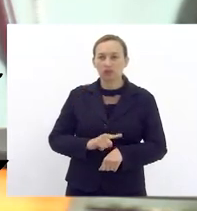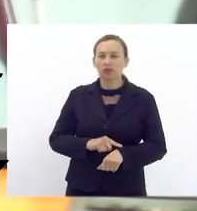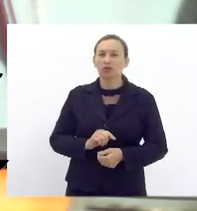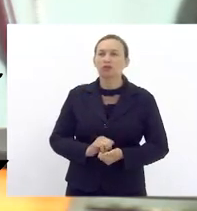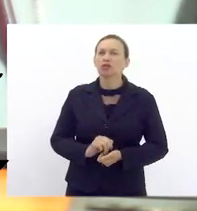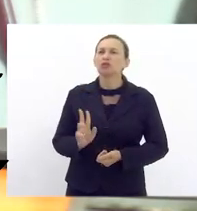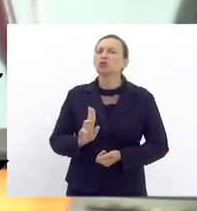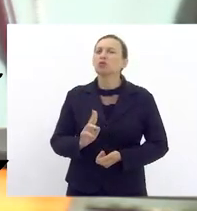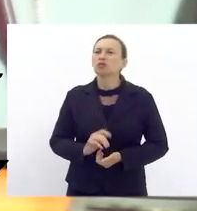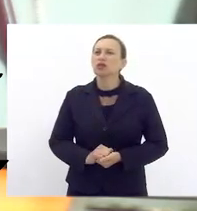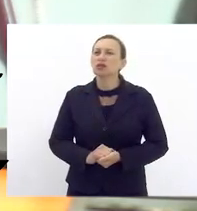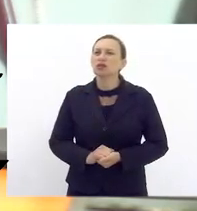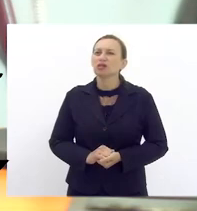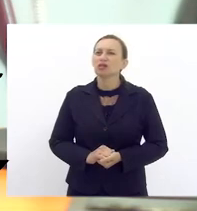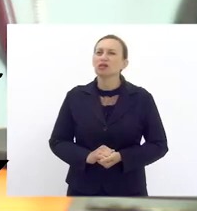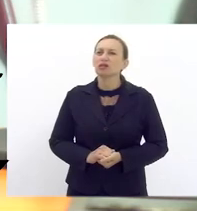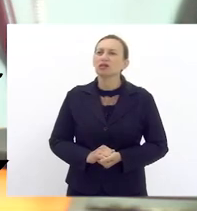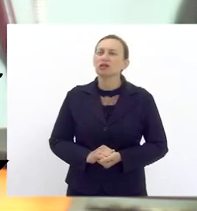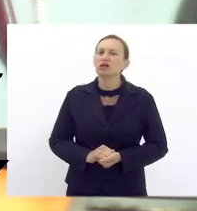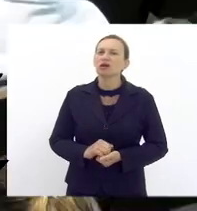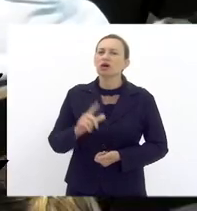Qual é o seu nome